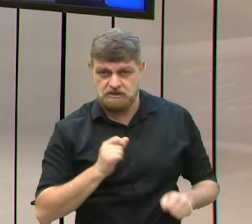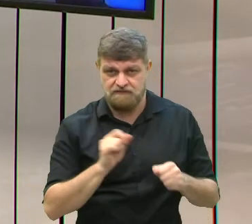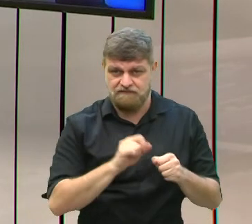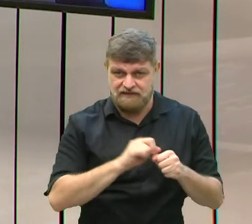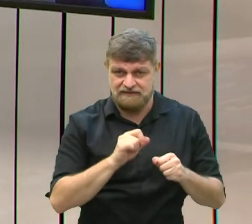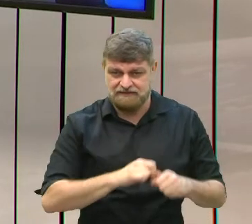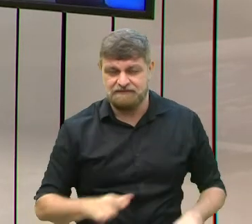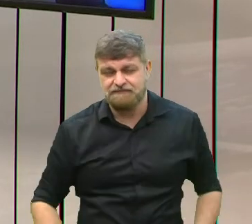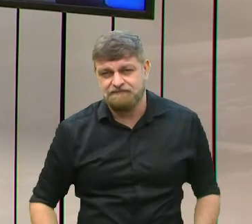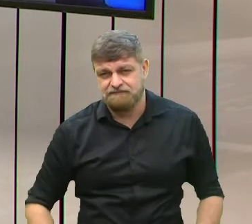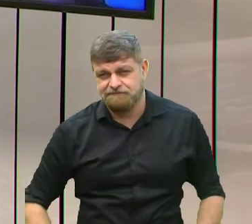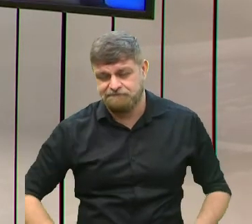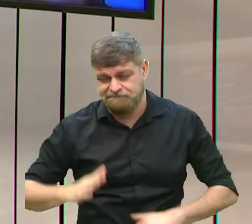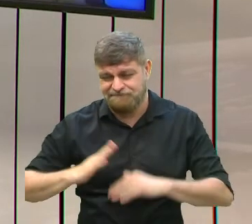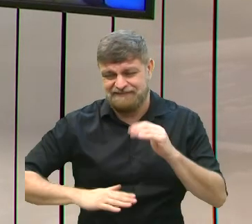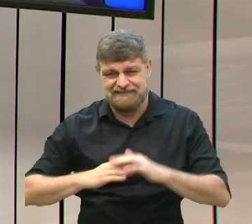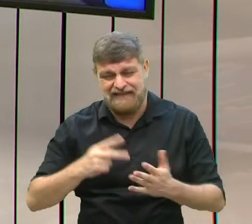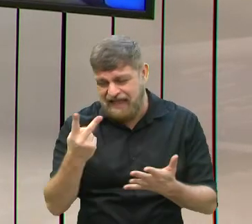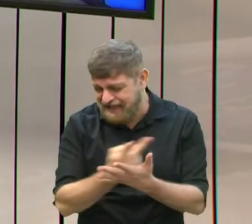relação